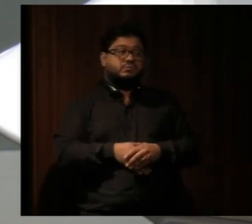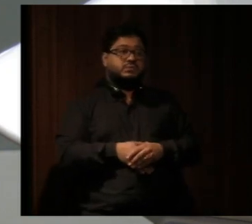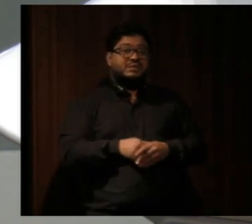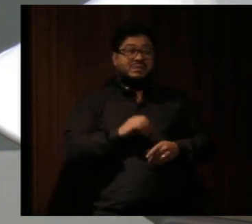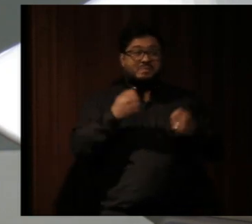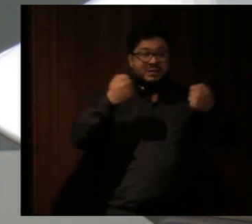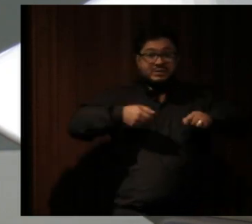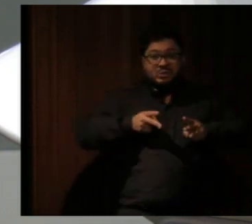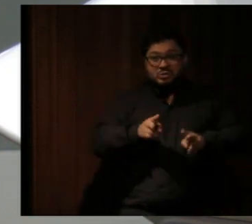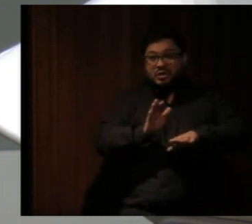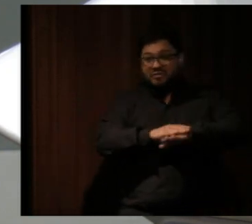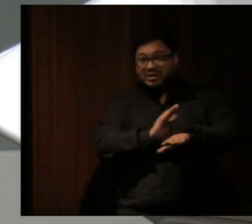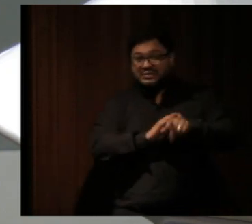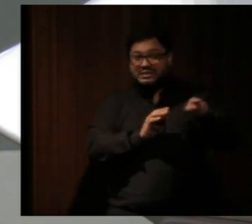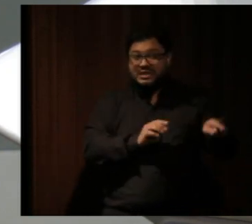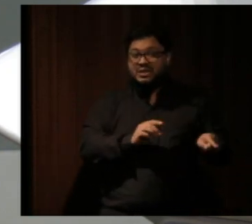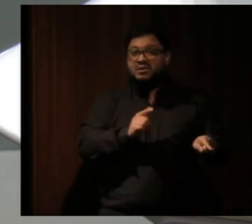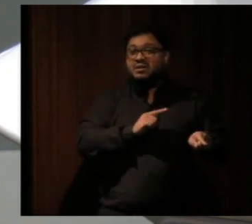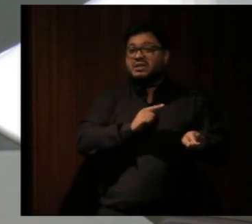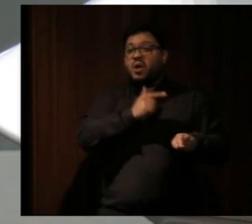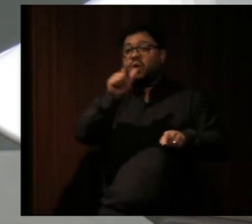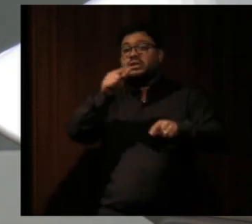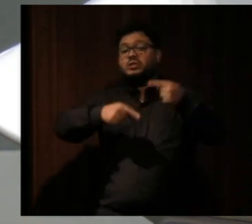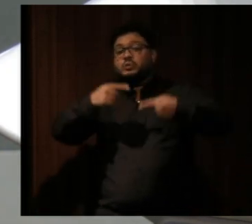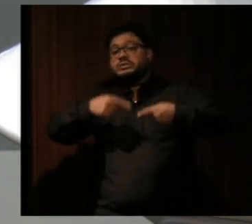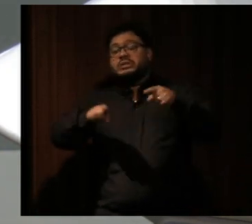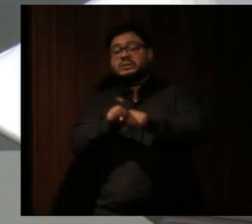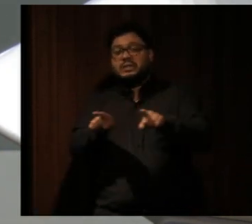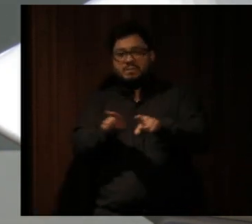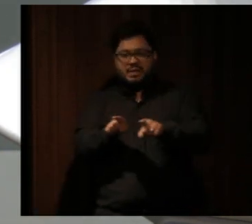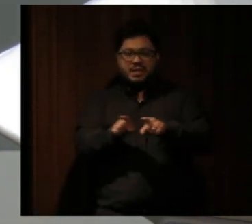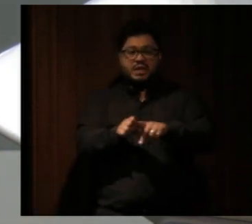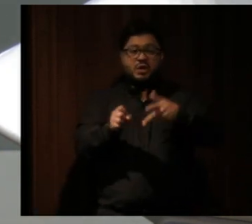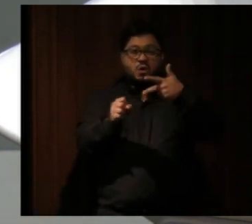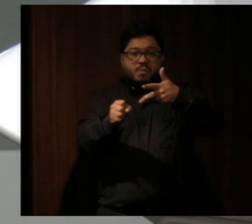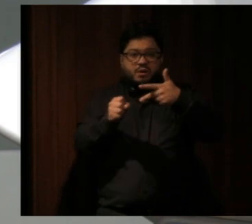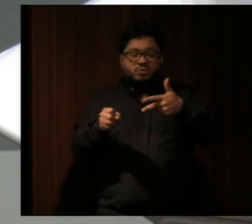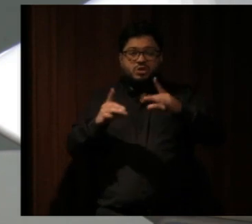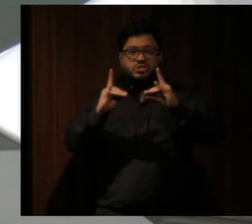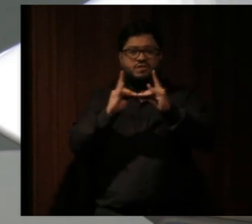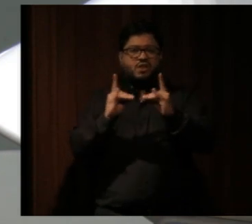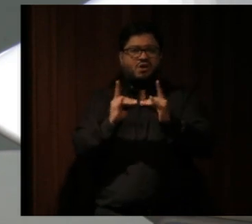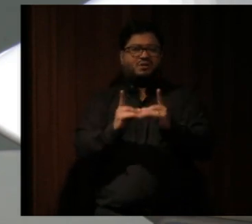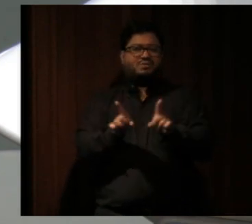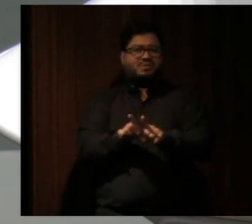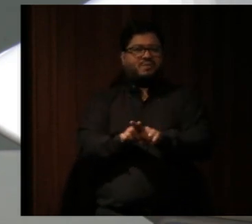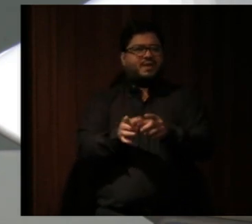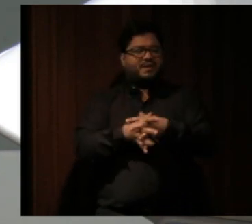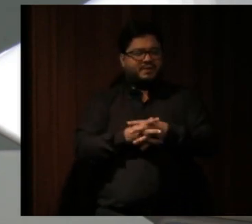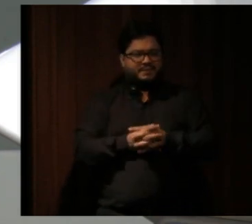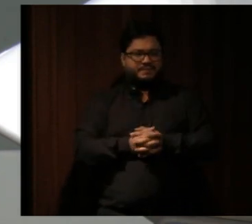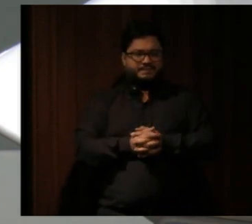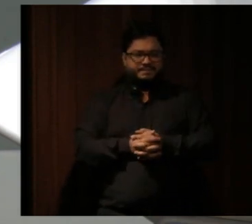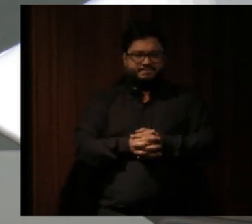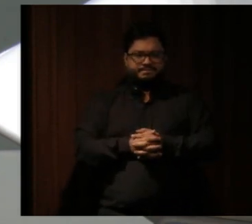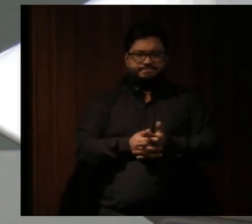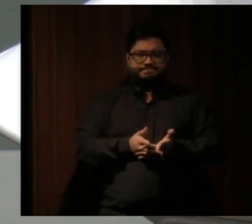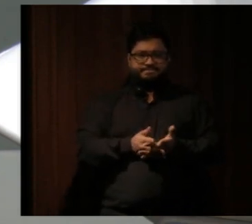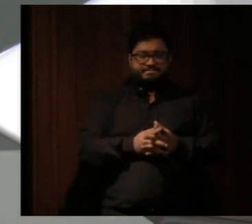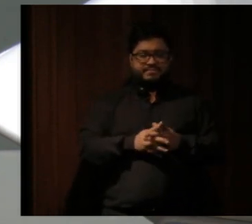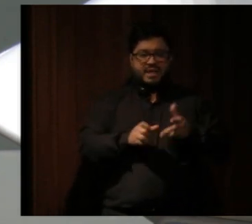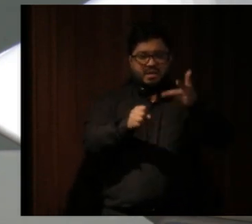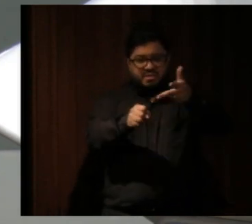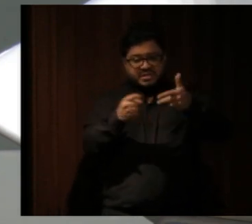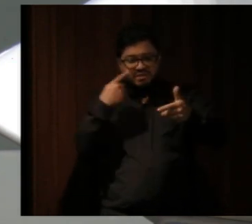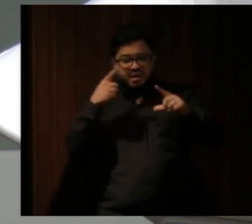deveria continuar fazendo esse tipo de matéria acho que tem outra discussão que deve ser feita cobertura de velório por exemplo desse episódios imprensa costuma